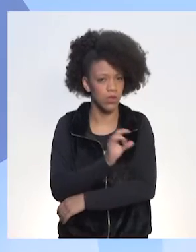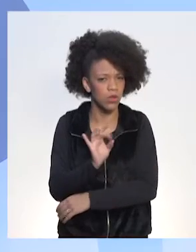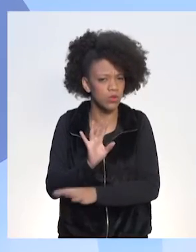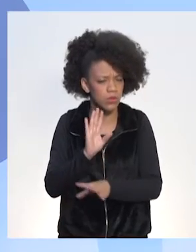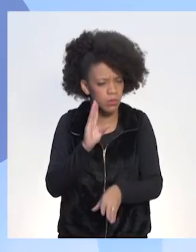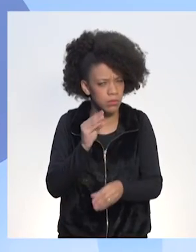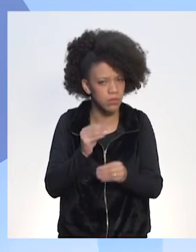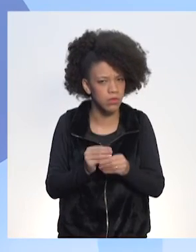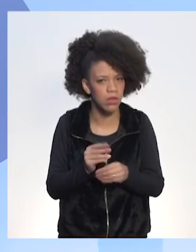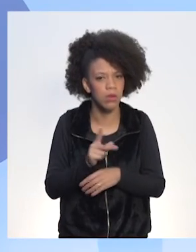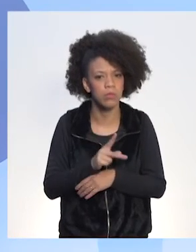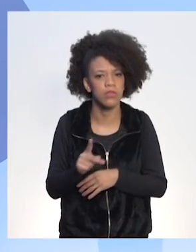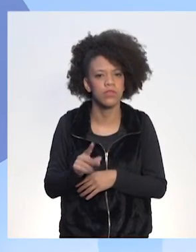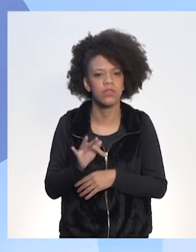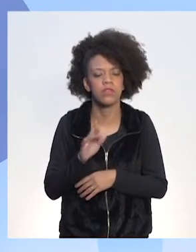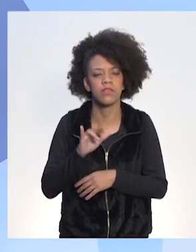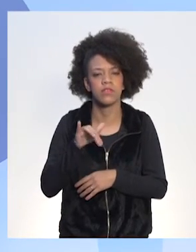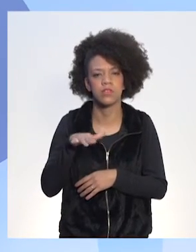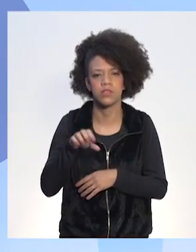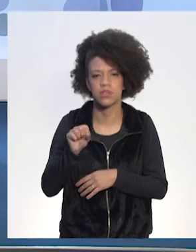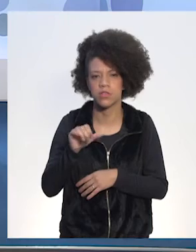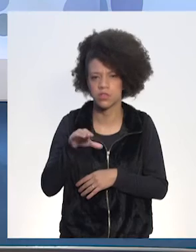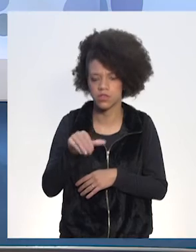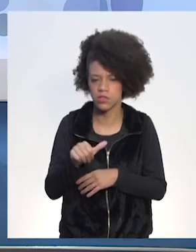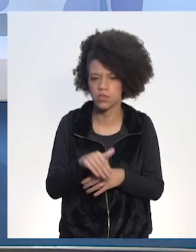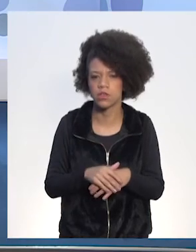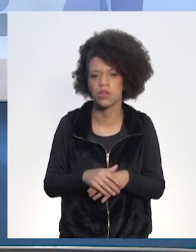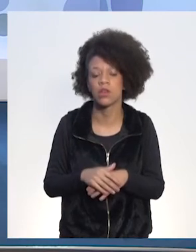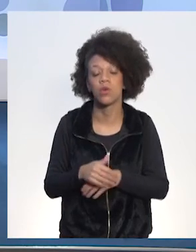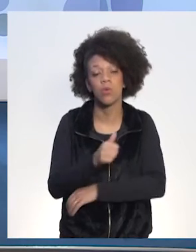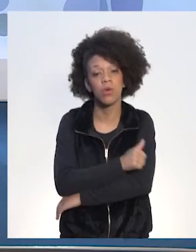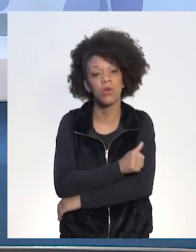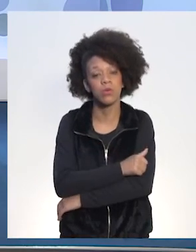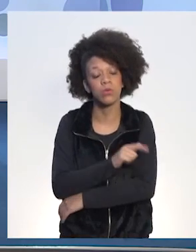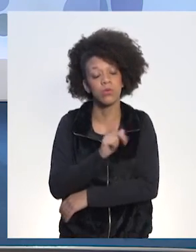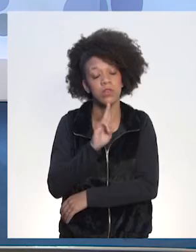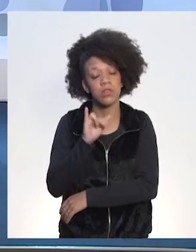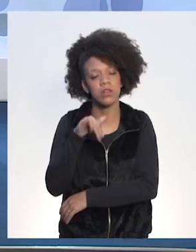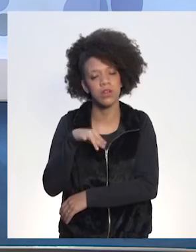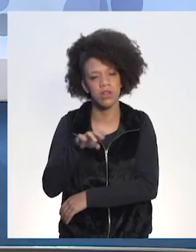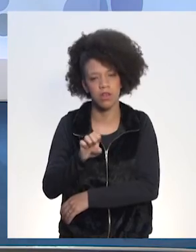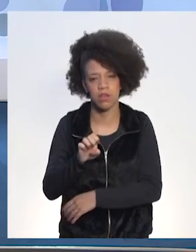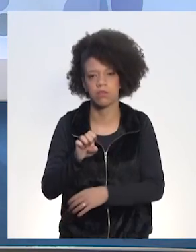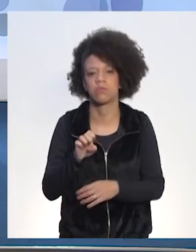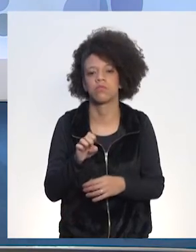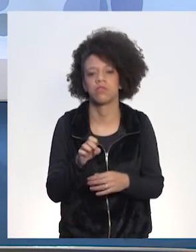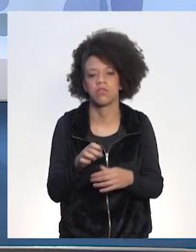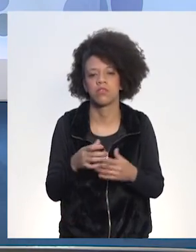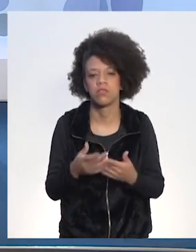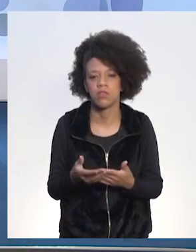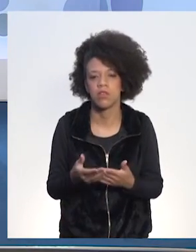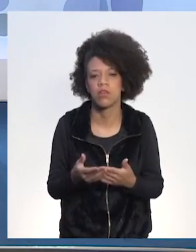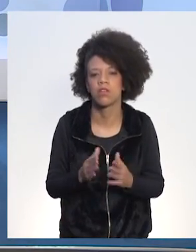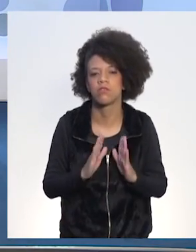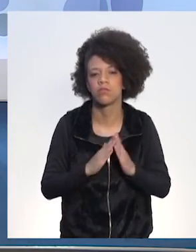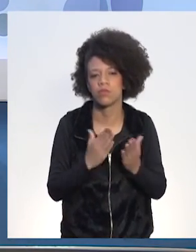complementar, Ale, a professora Francisca, e ela diz que o Guilherme, lá da Escola Estadual Ayrton Senna da Silva, nome pouco famoso,